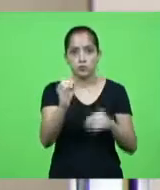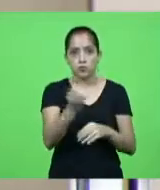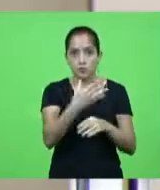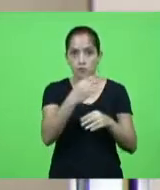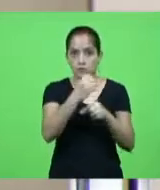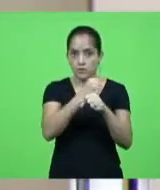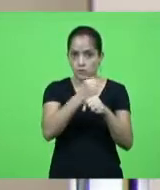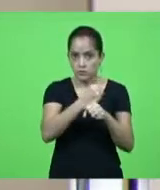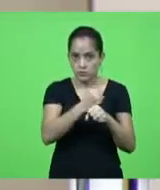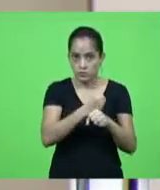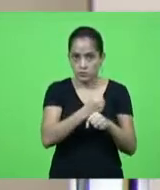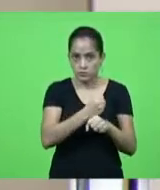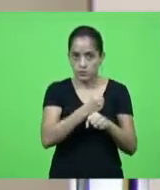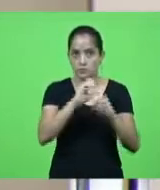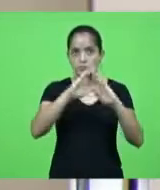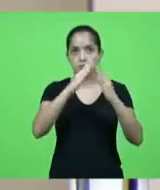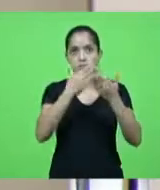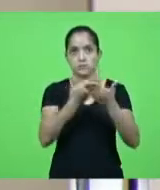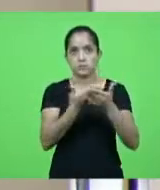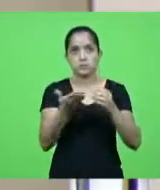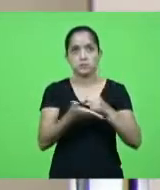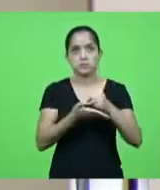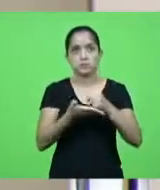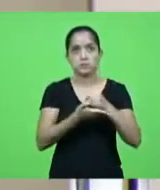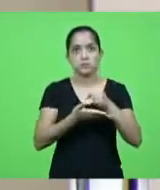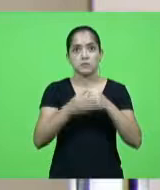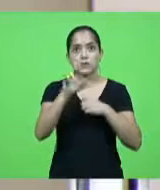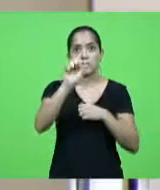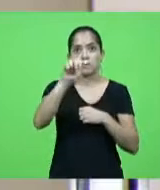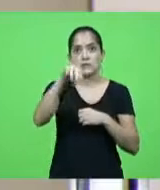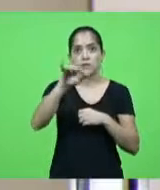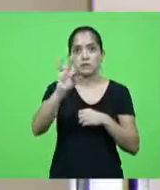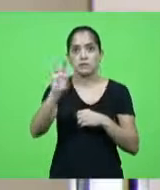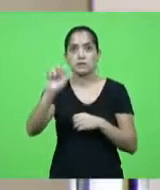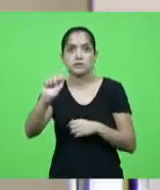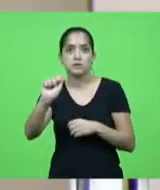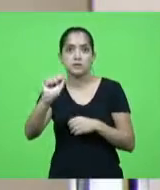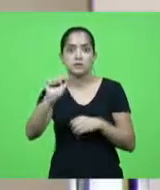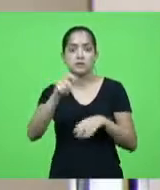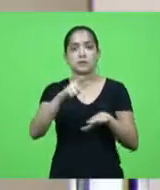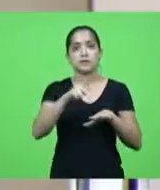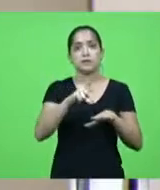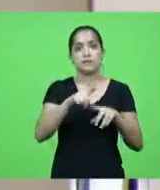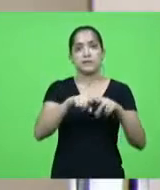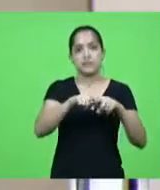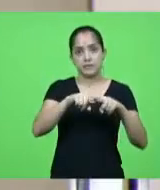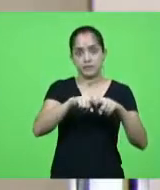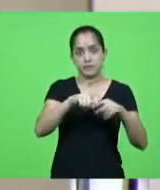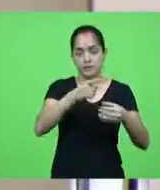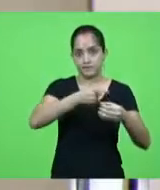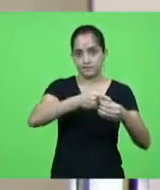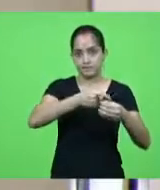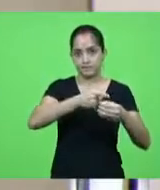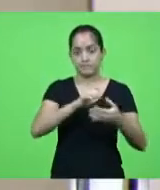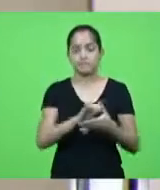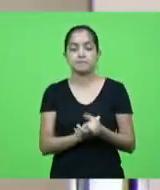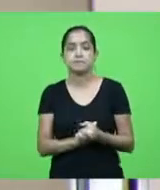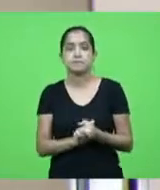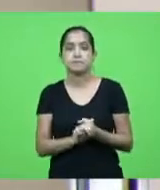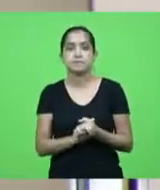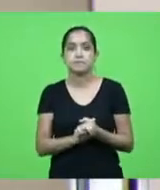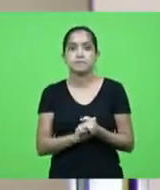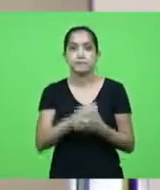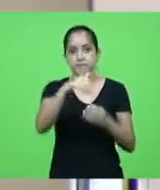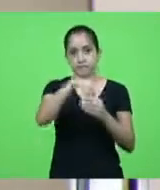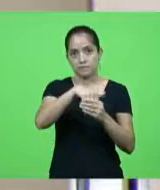da Escola de Educação Básica Nita Garibaldi, no município de Itapema. Em discussão. Não havendo quem queira discutir. Em